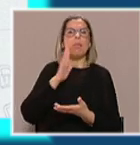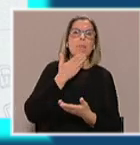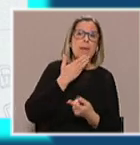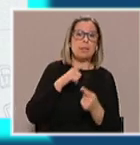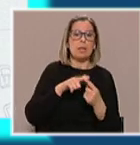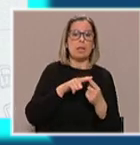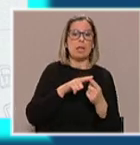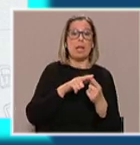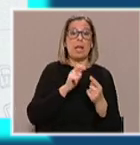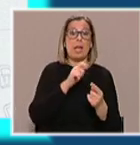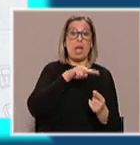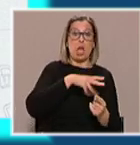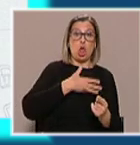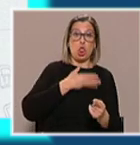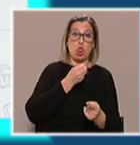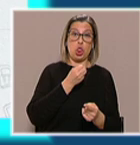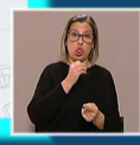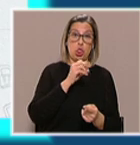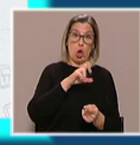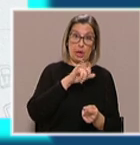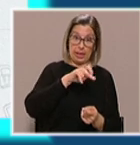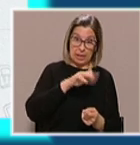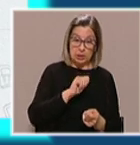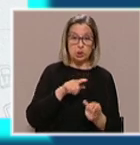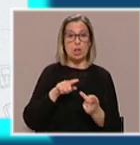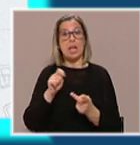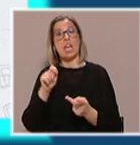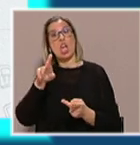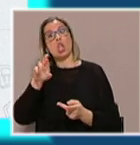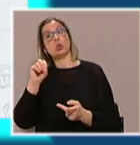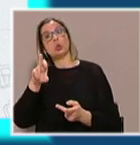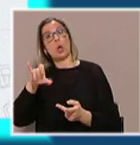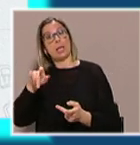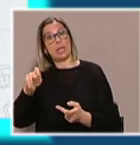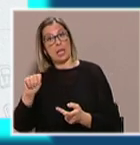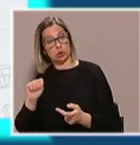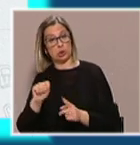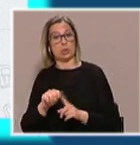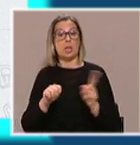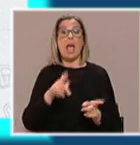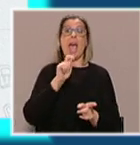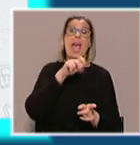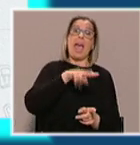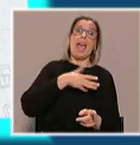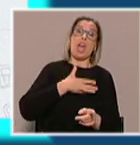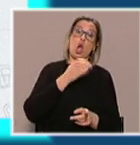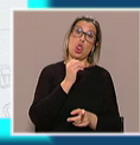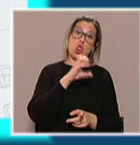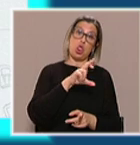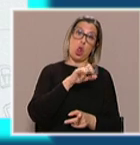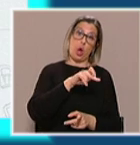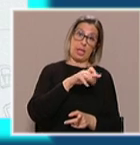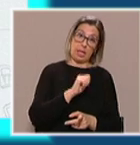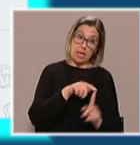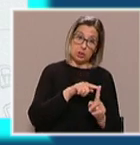ou exócrinas. As glândulas endócrinas são aquelas que libertam hormonas